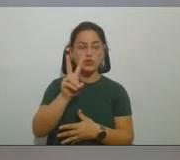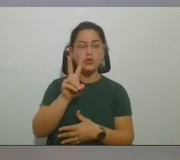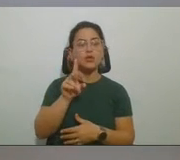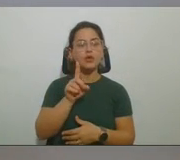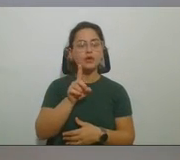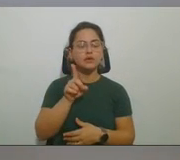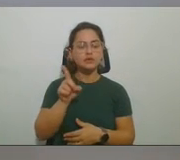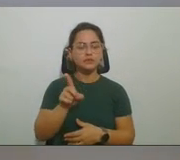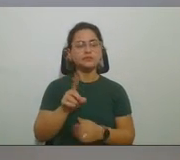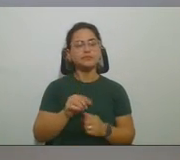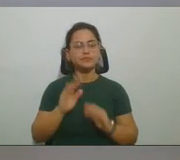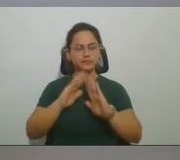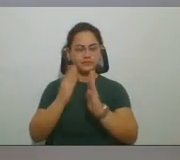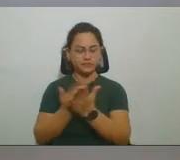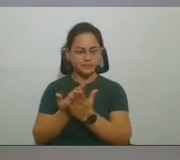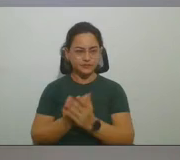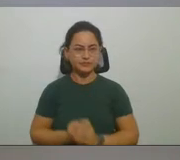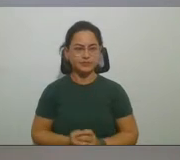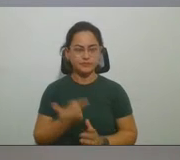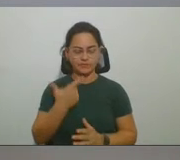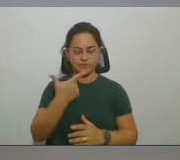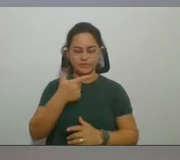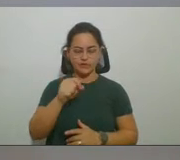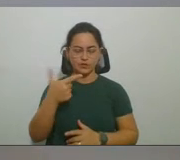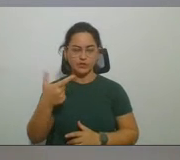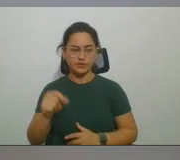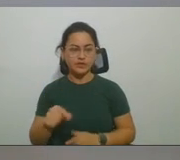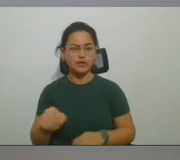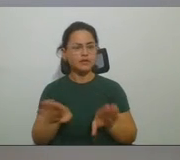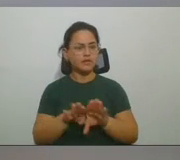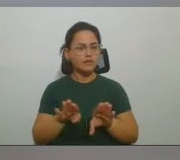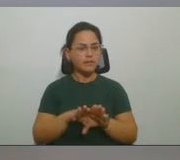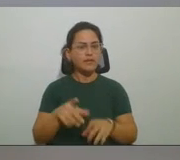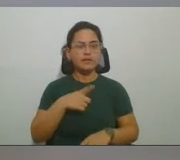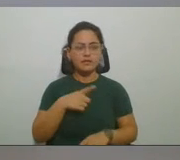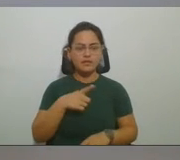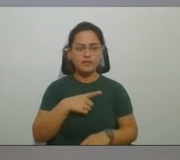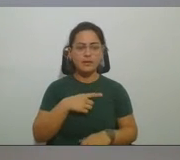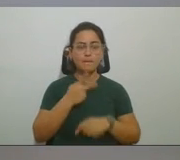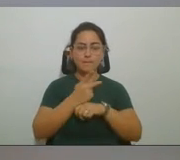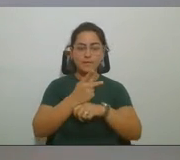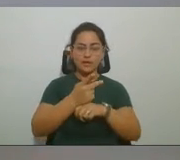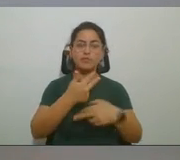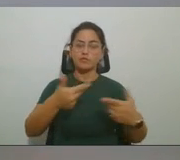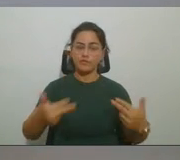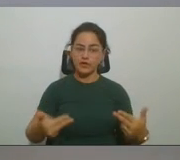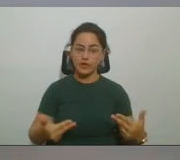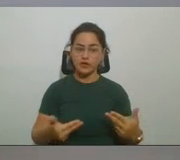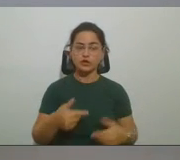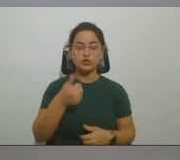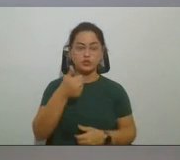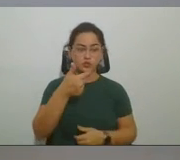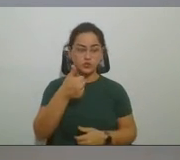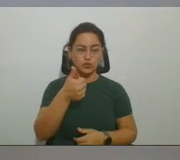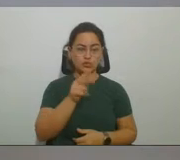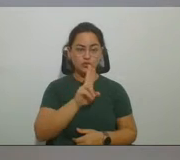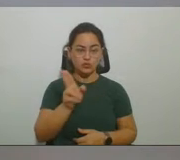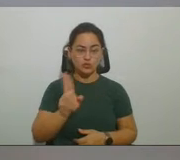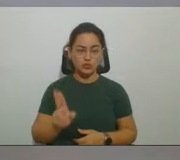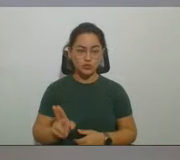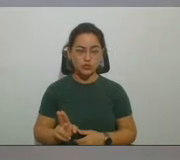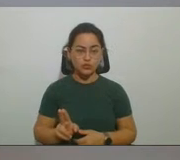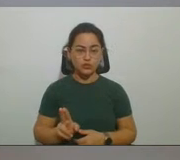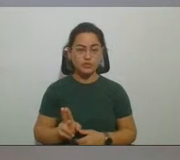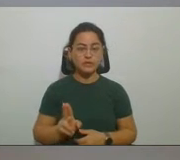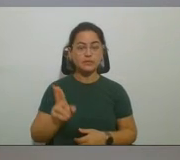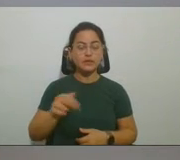2020. Também recebeu inúmeras condecorações, dentre as quais destacamos 12 nomes para mudar o